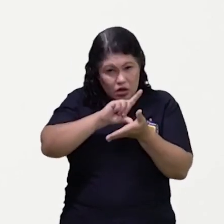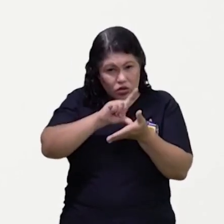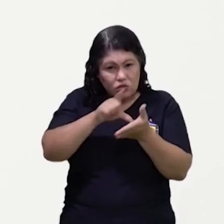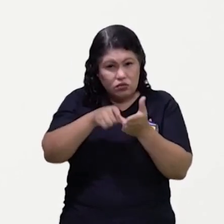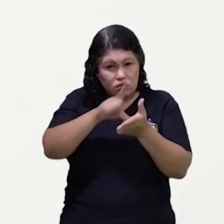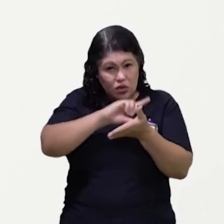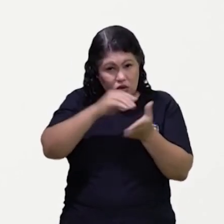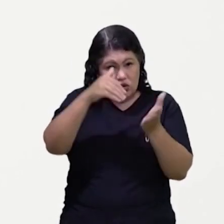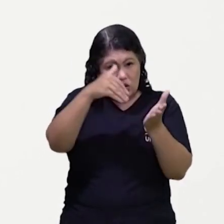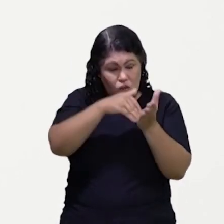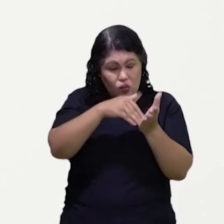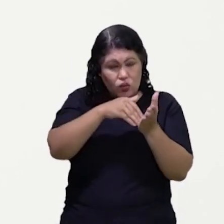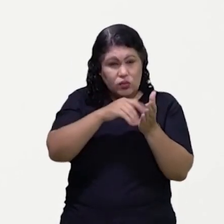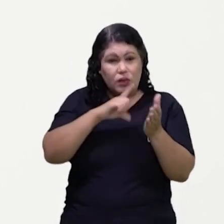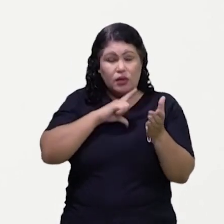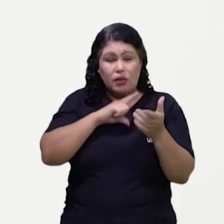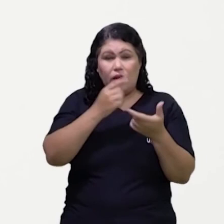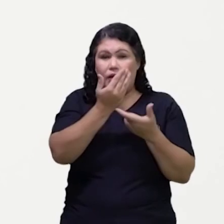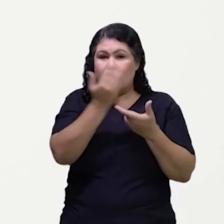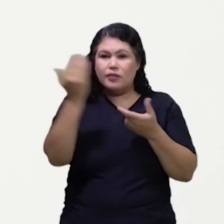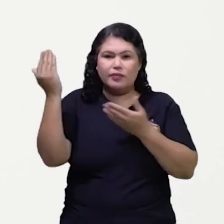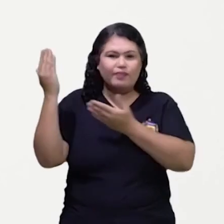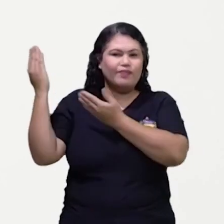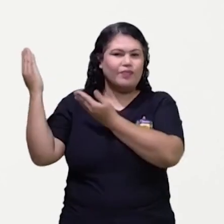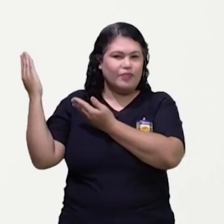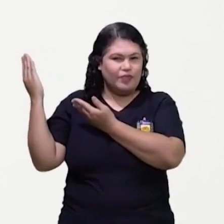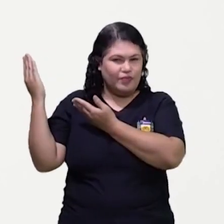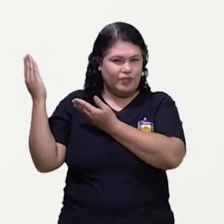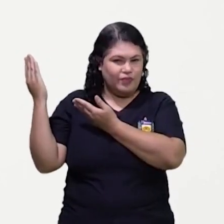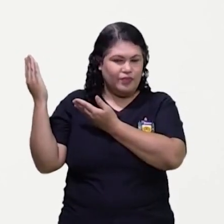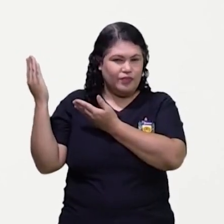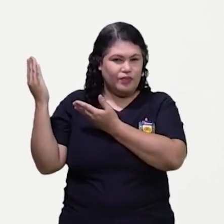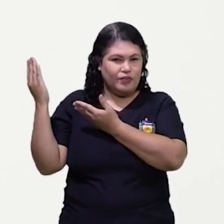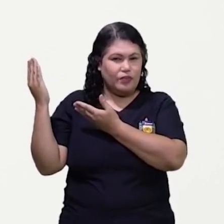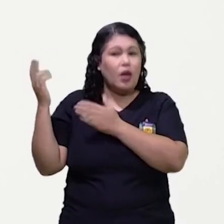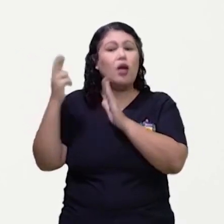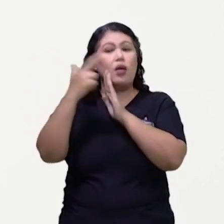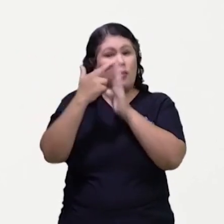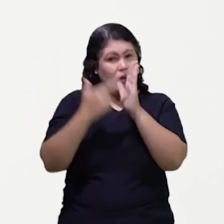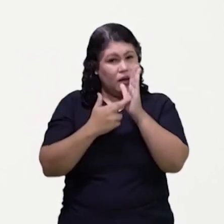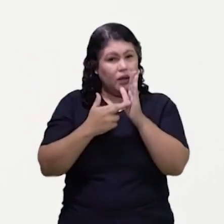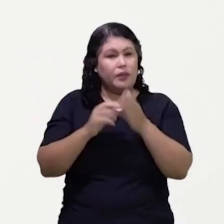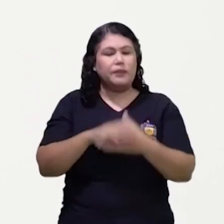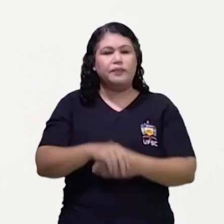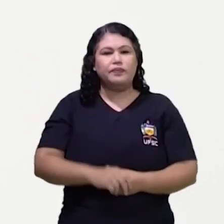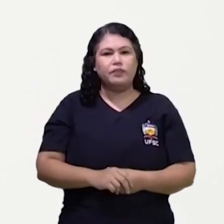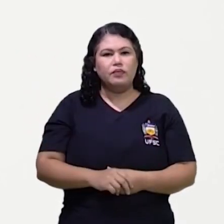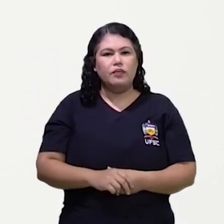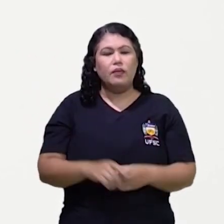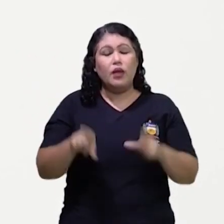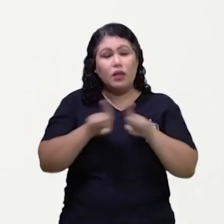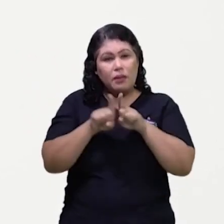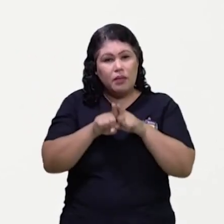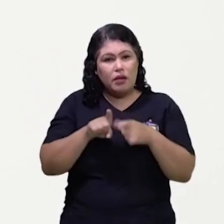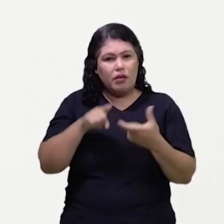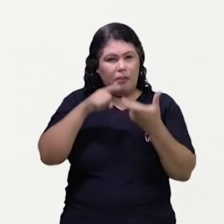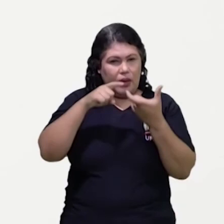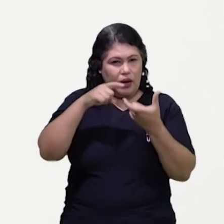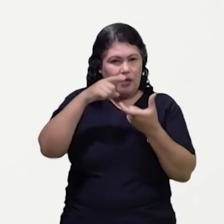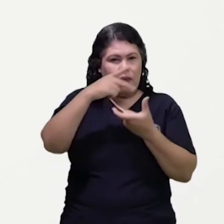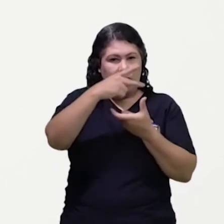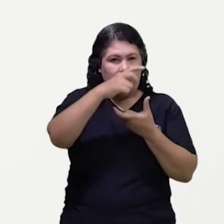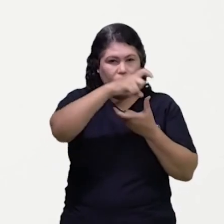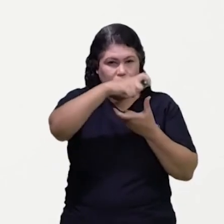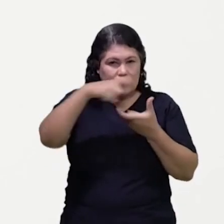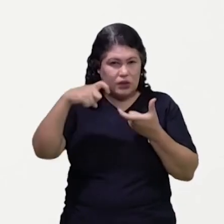e ANS. É uma das regras. Próxima. Um exemplo.